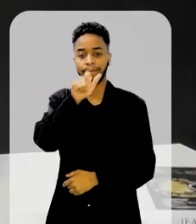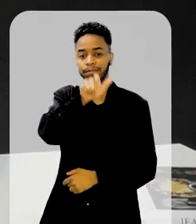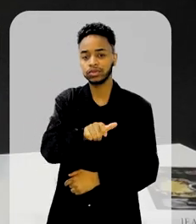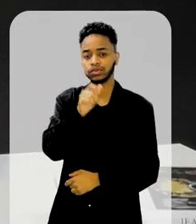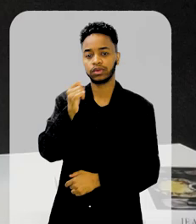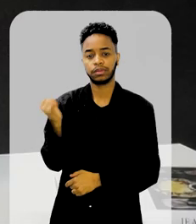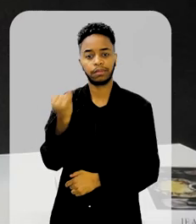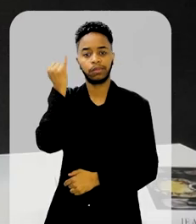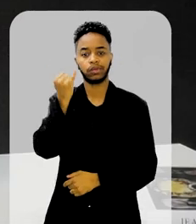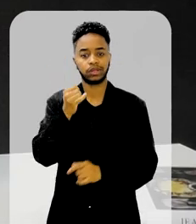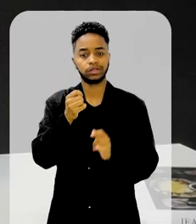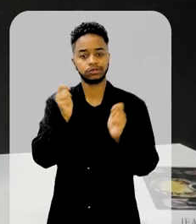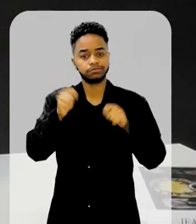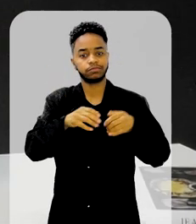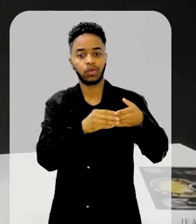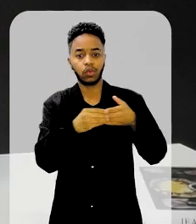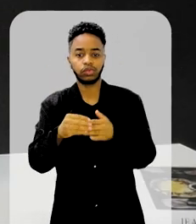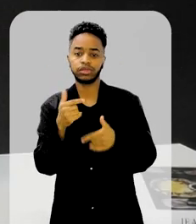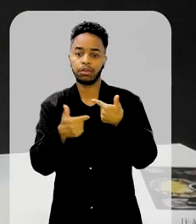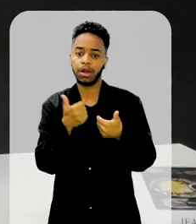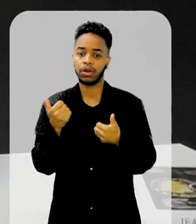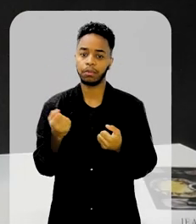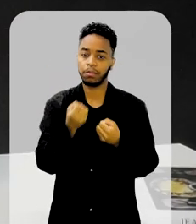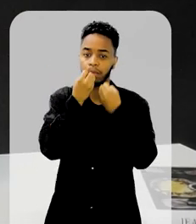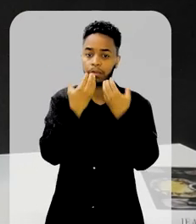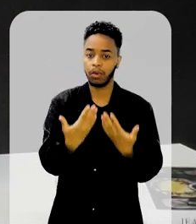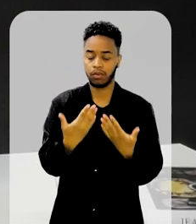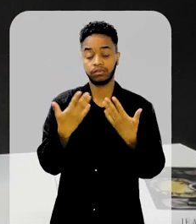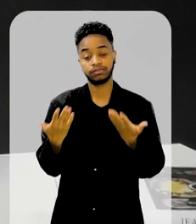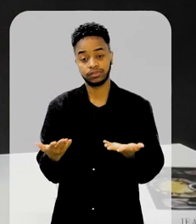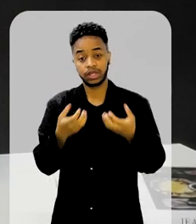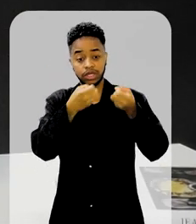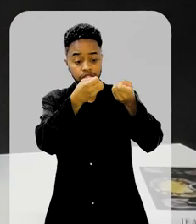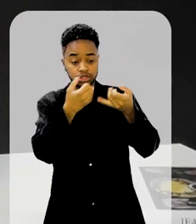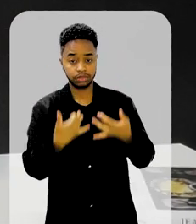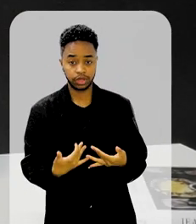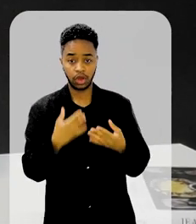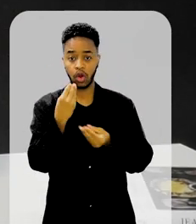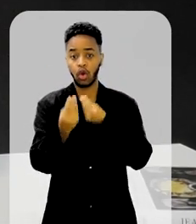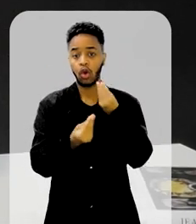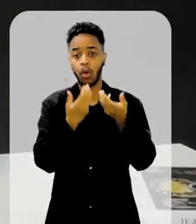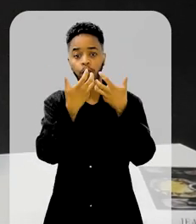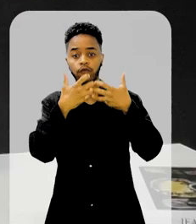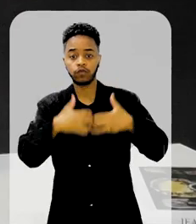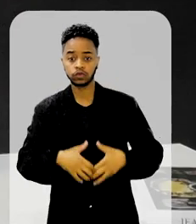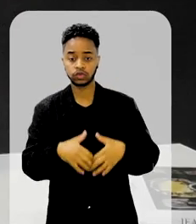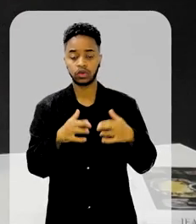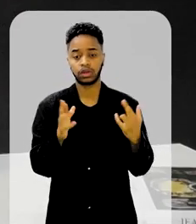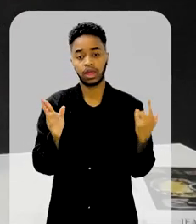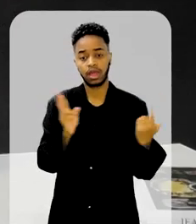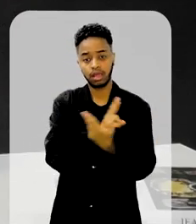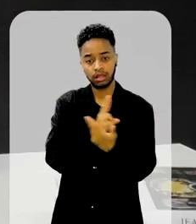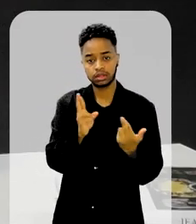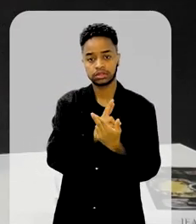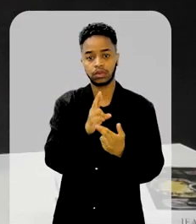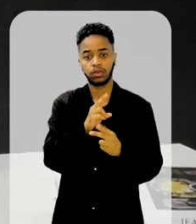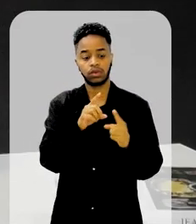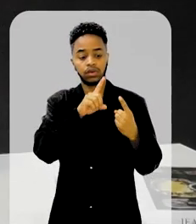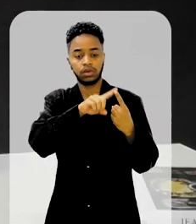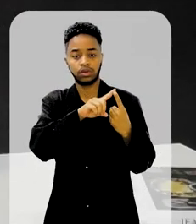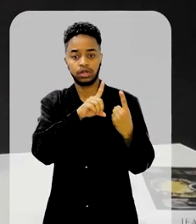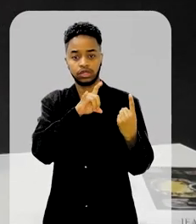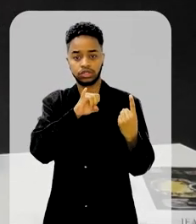pro bom andamento de um trabalho fala um pouco pra gente o Júnior Como funciona essa relação do diretor